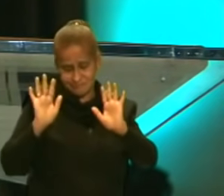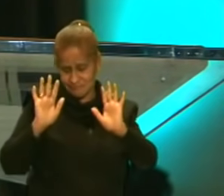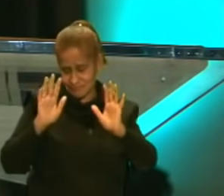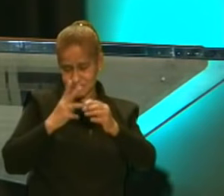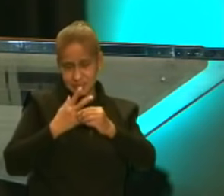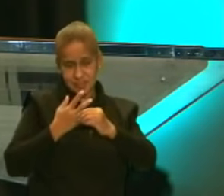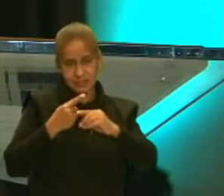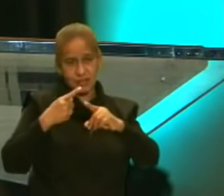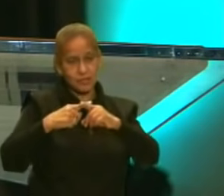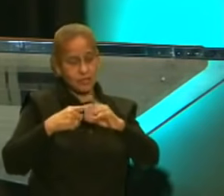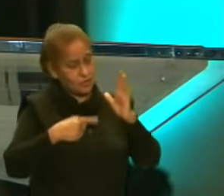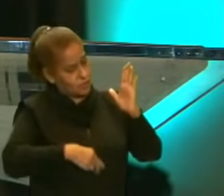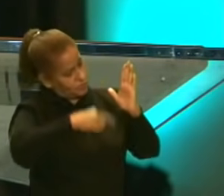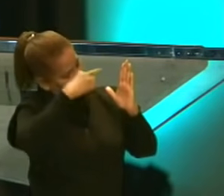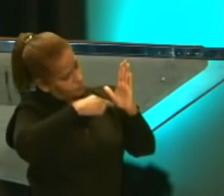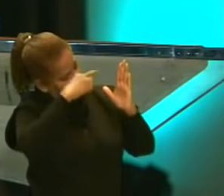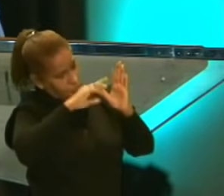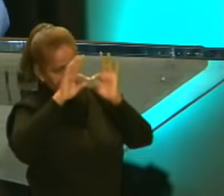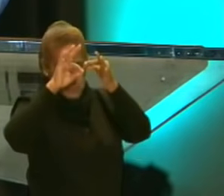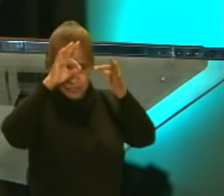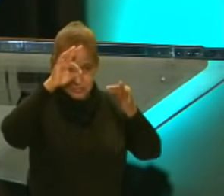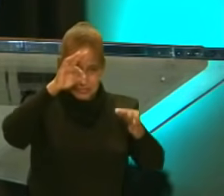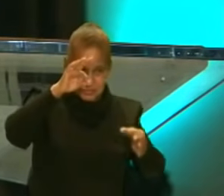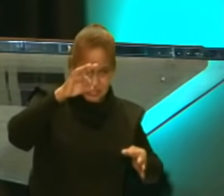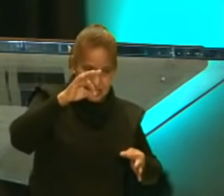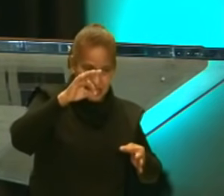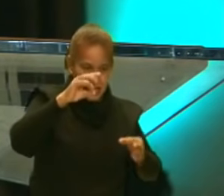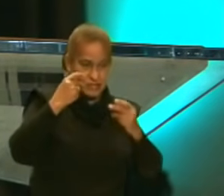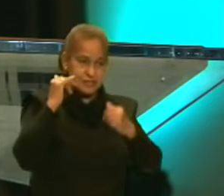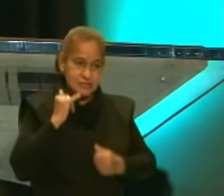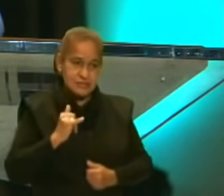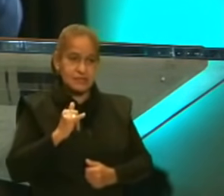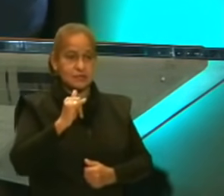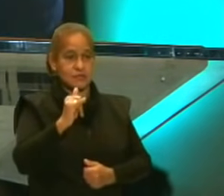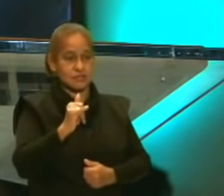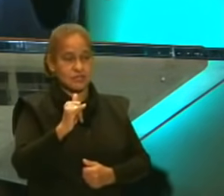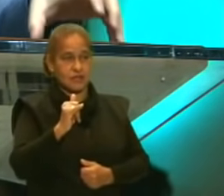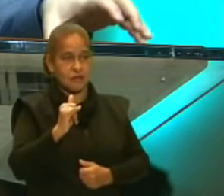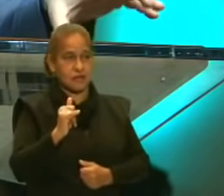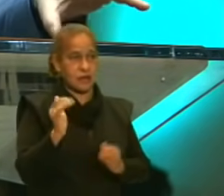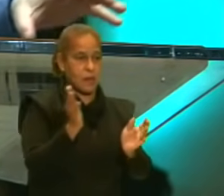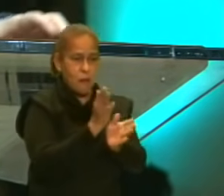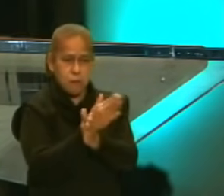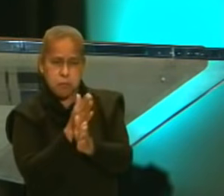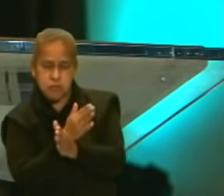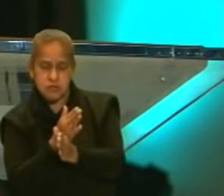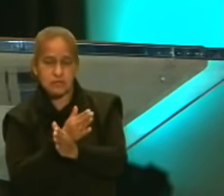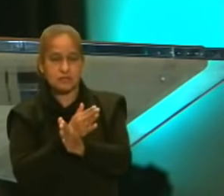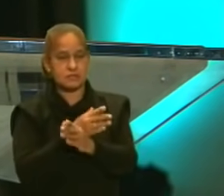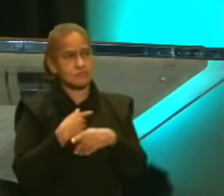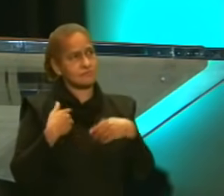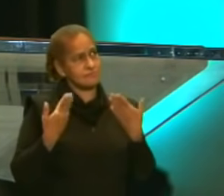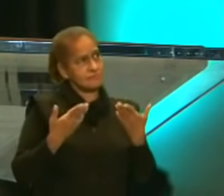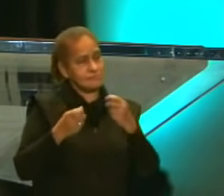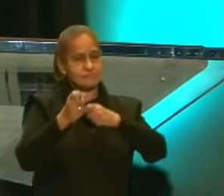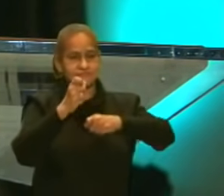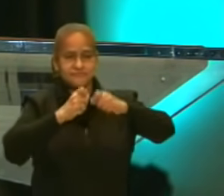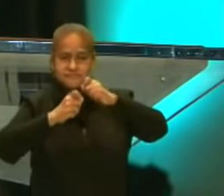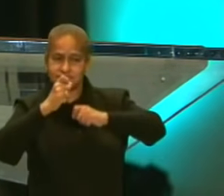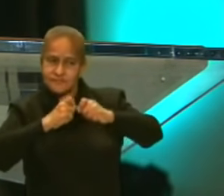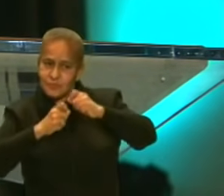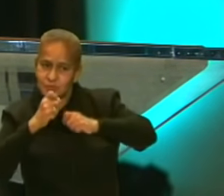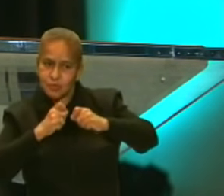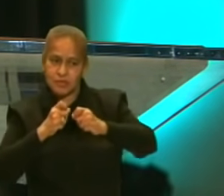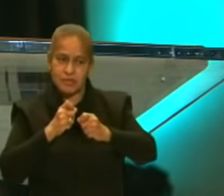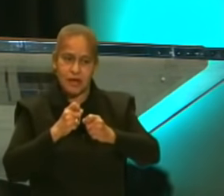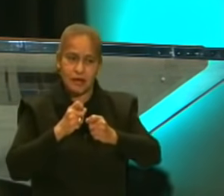os detalhes da profecia, a gente se perde. Qual é o ensino? O ensino é que a economia vai ser controlada. Mas